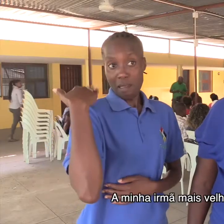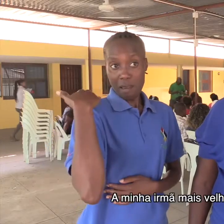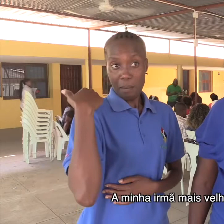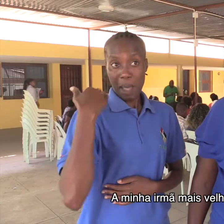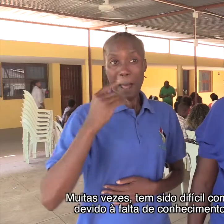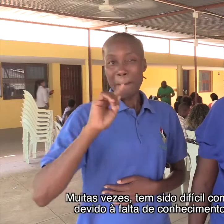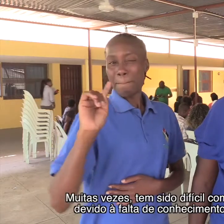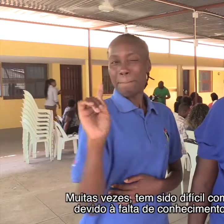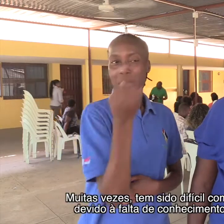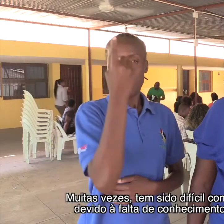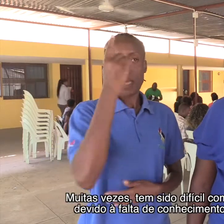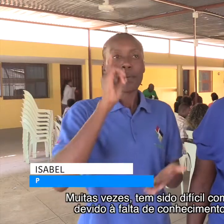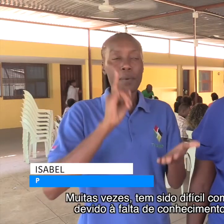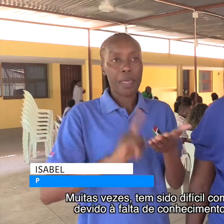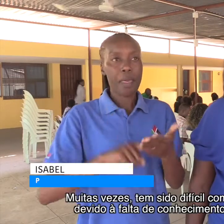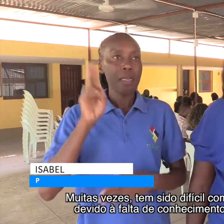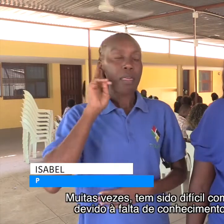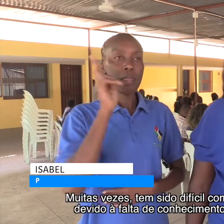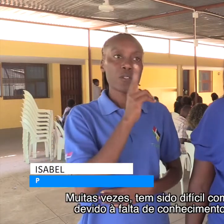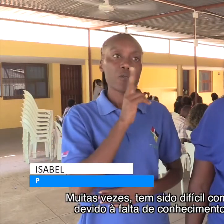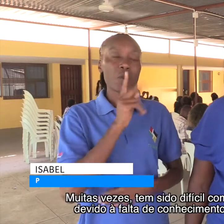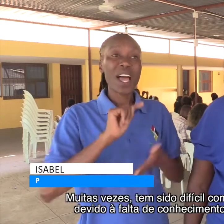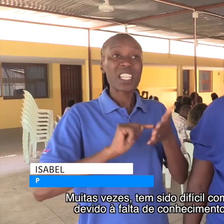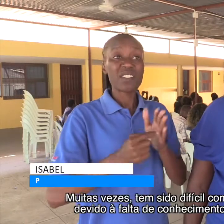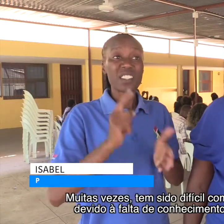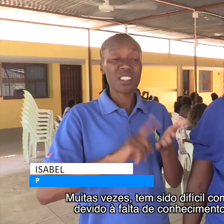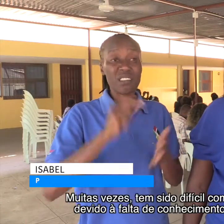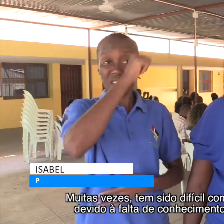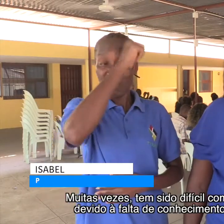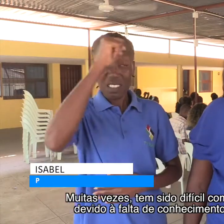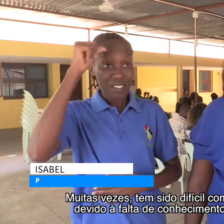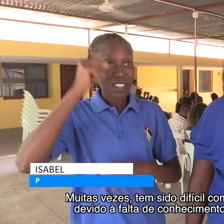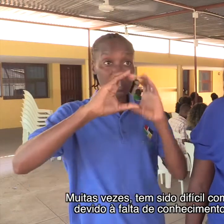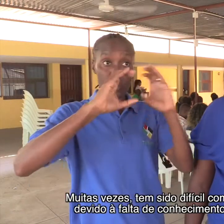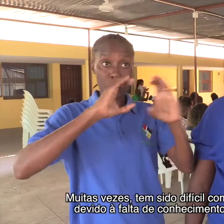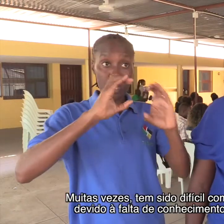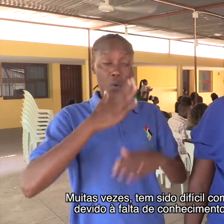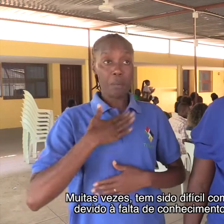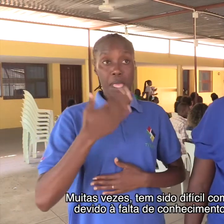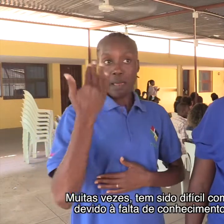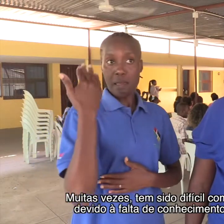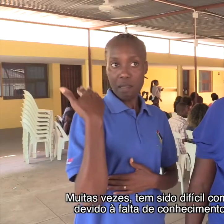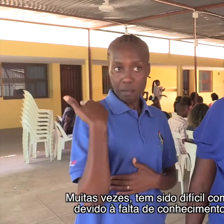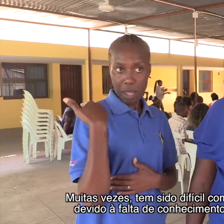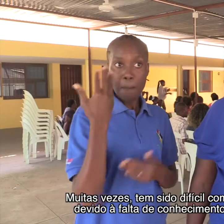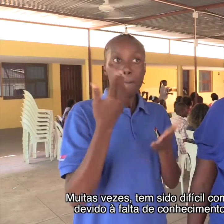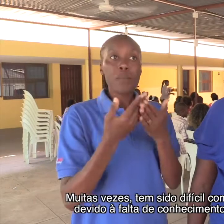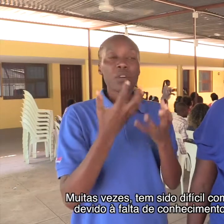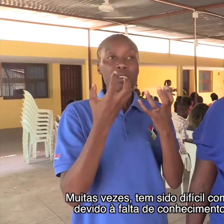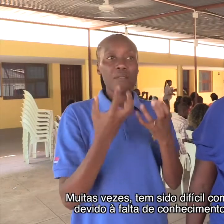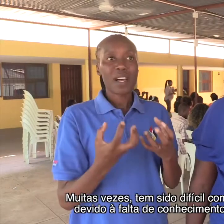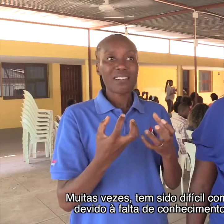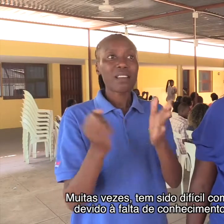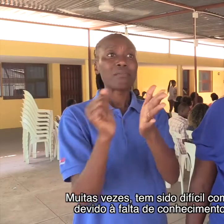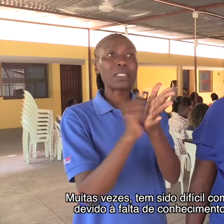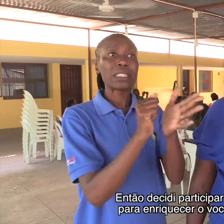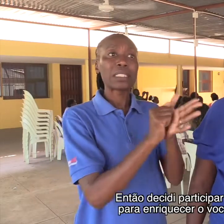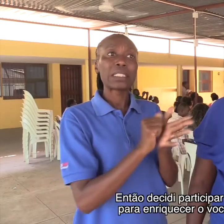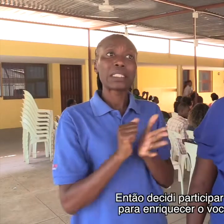surda, então uma das vezes, às vezes tem sido difícil me comunicar com ela por causa de falta de conhecimento de alguns